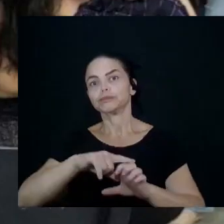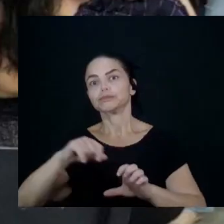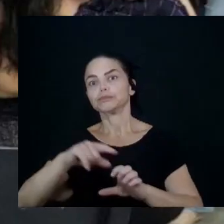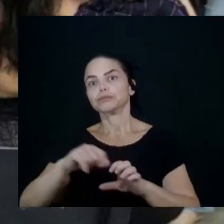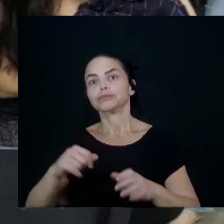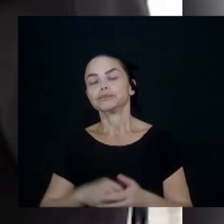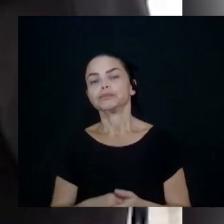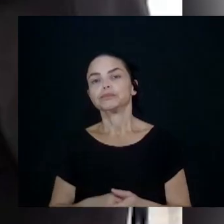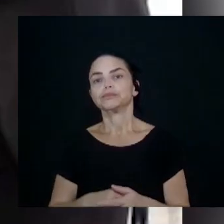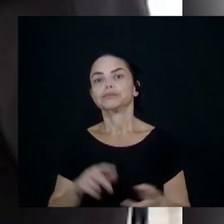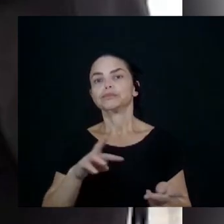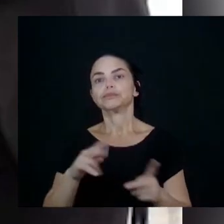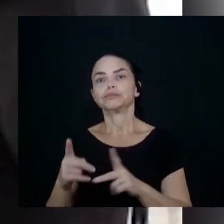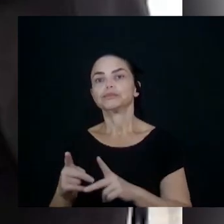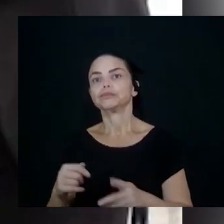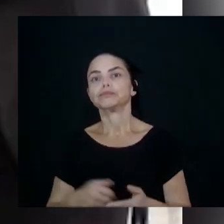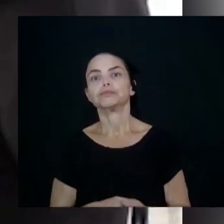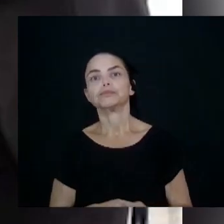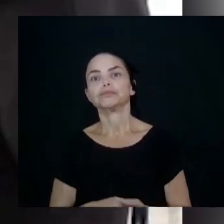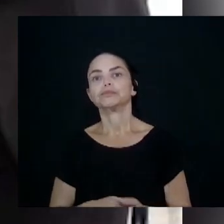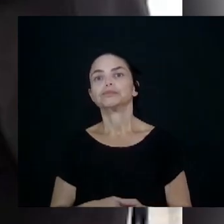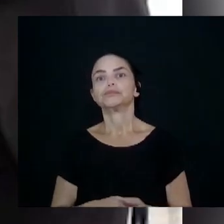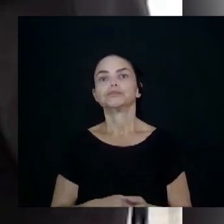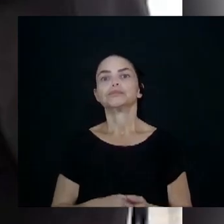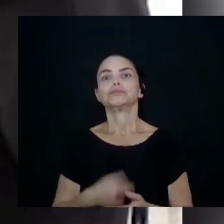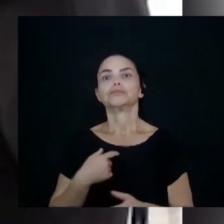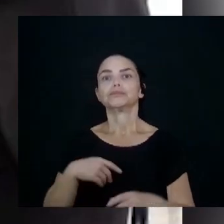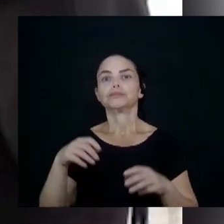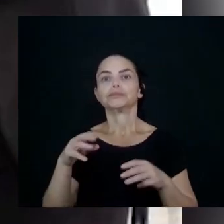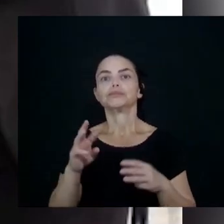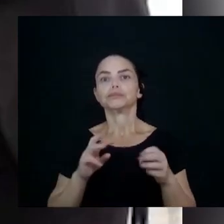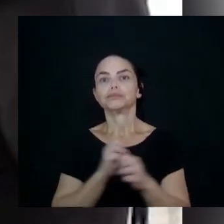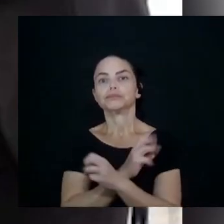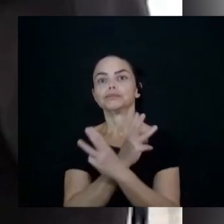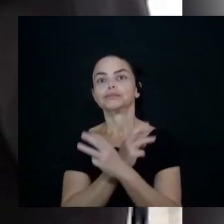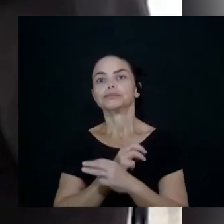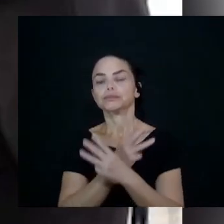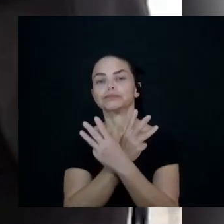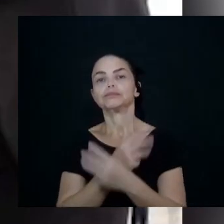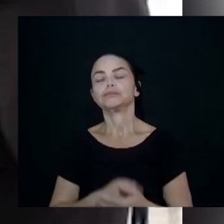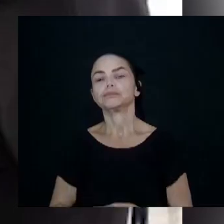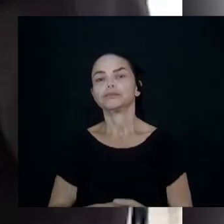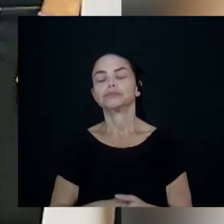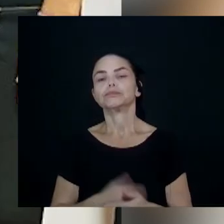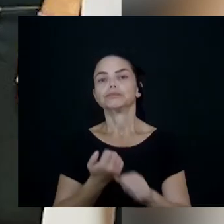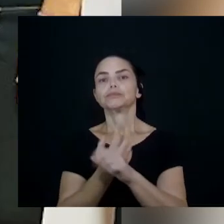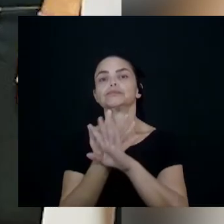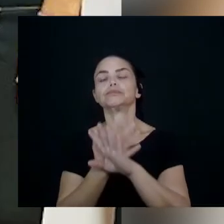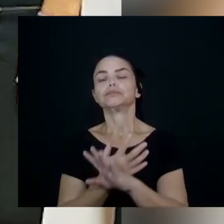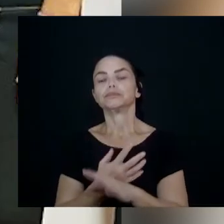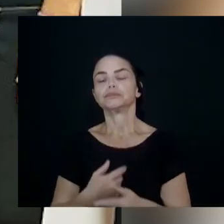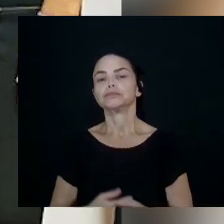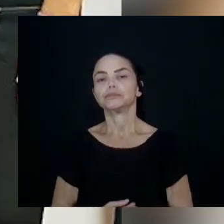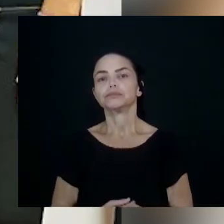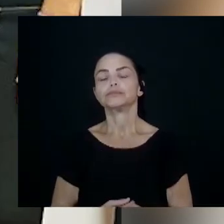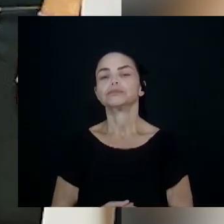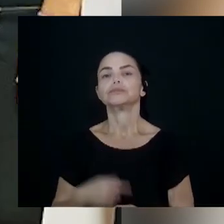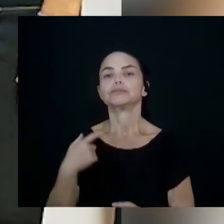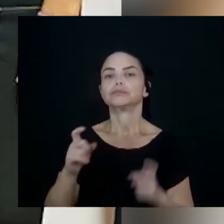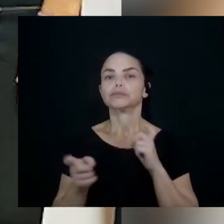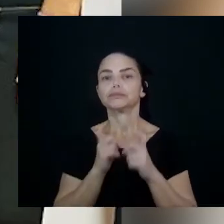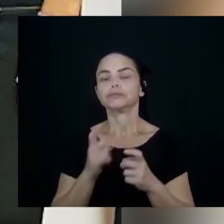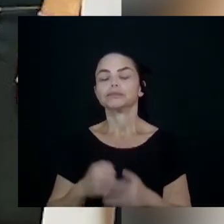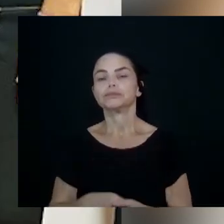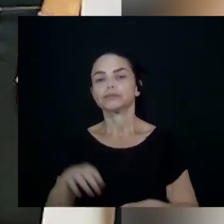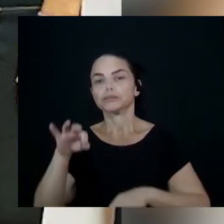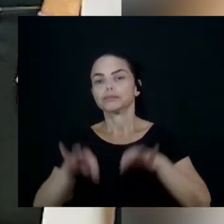de carreira. Então, nós criamos workshops online e presencial, nós criamos reuniões de network, oficinas ao vivo, e tudo